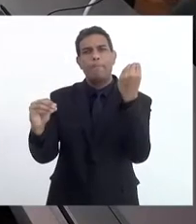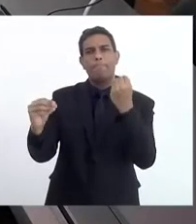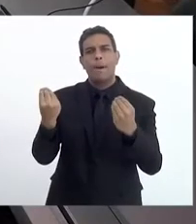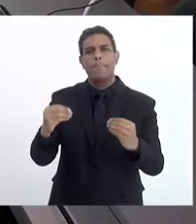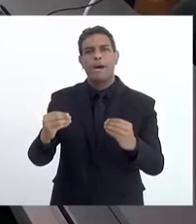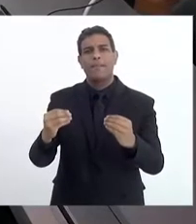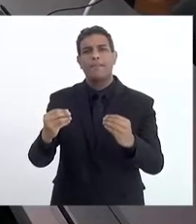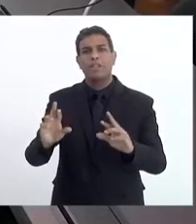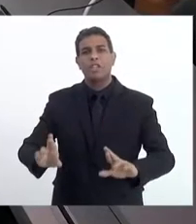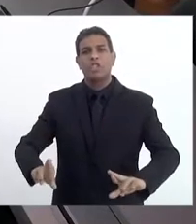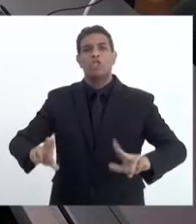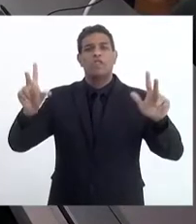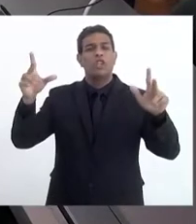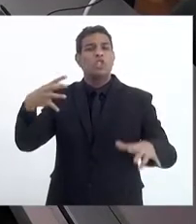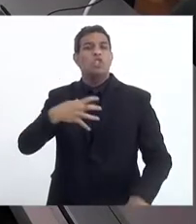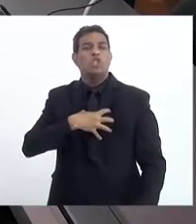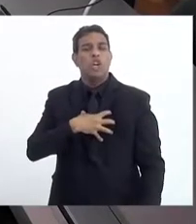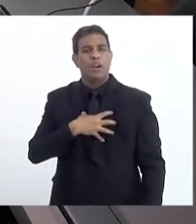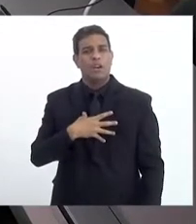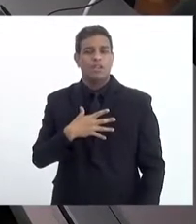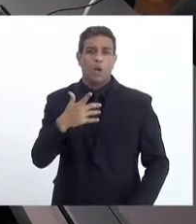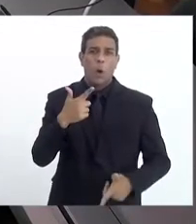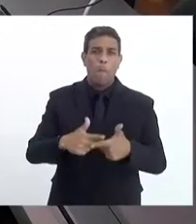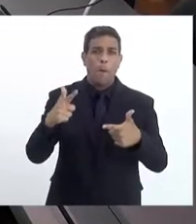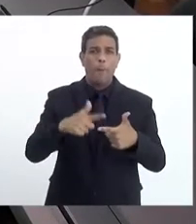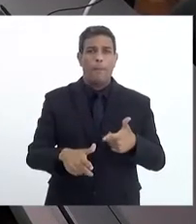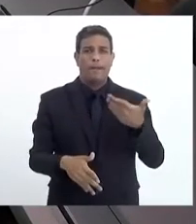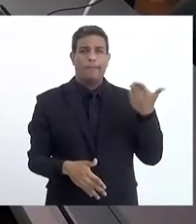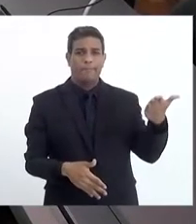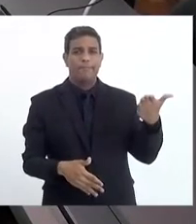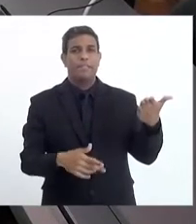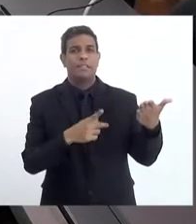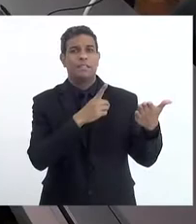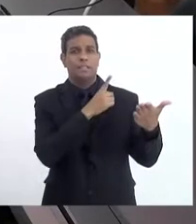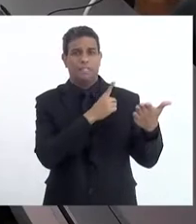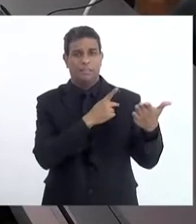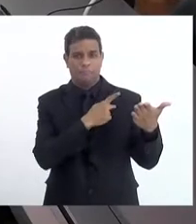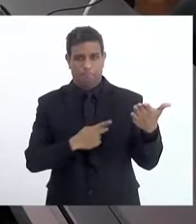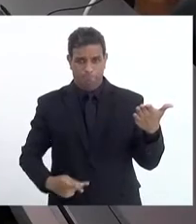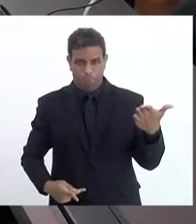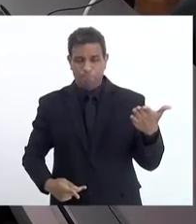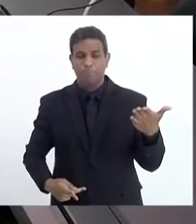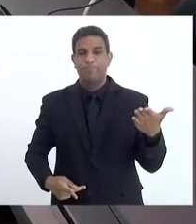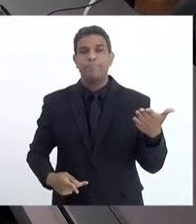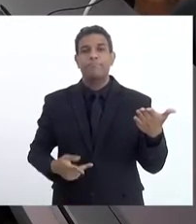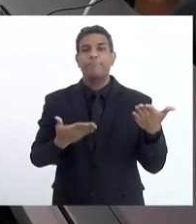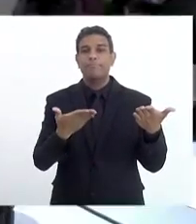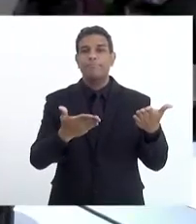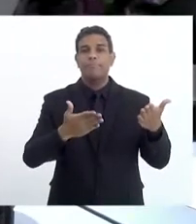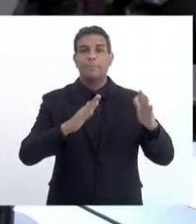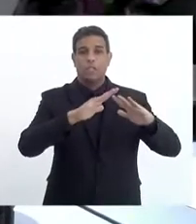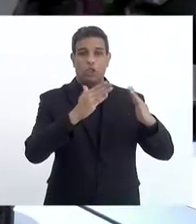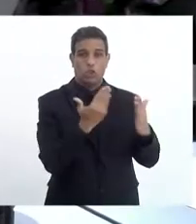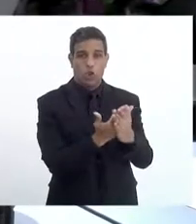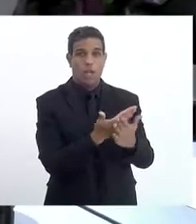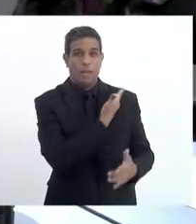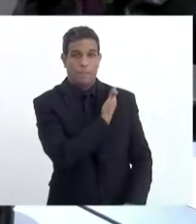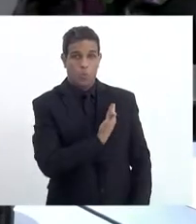escola católica. Deputado Enfim, Márcio Pacheco. Soma. Quanto à escola